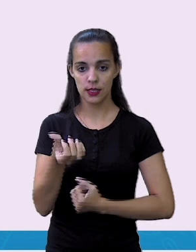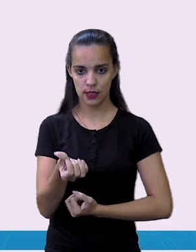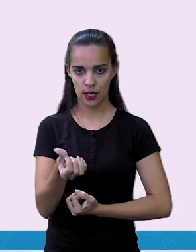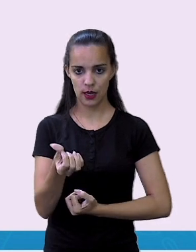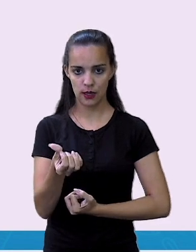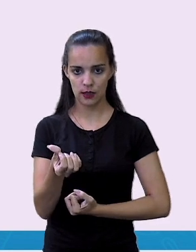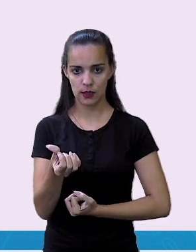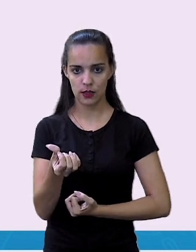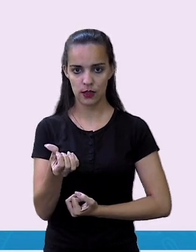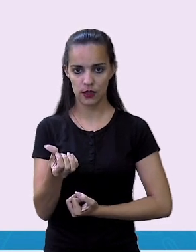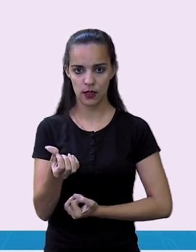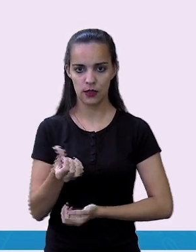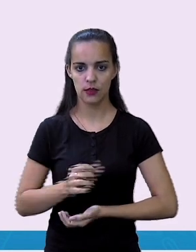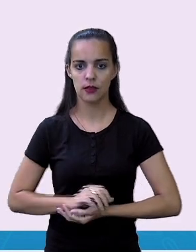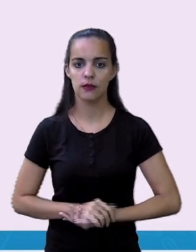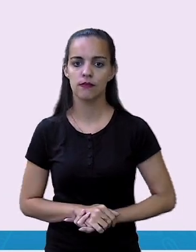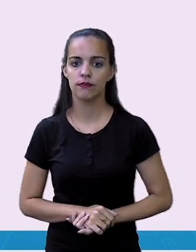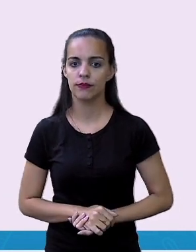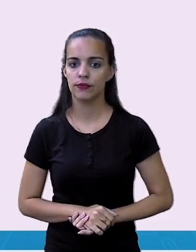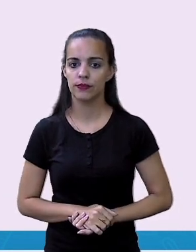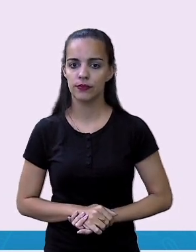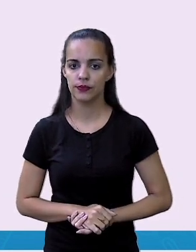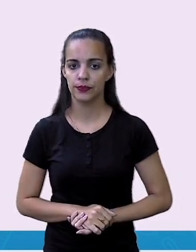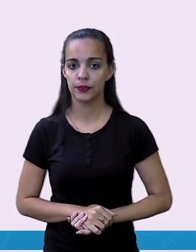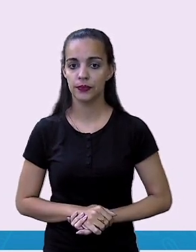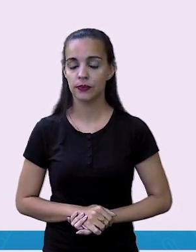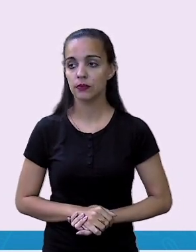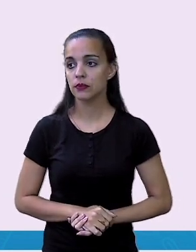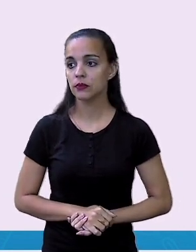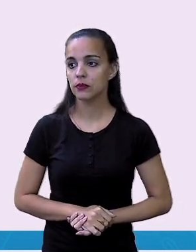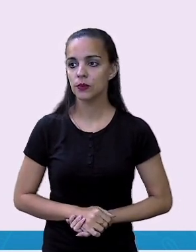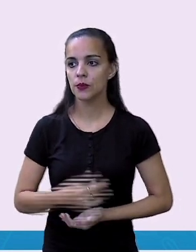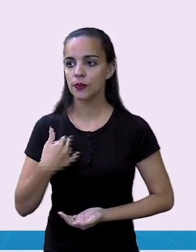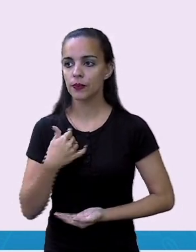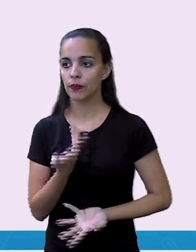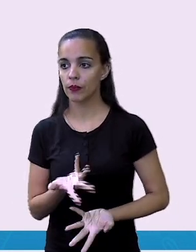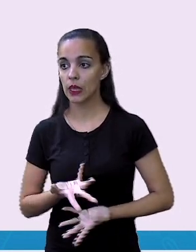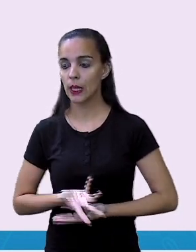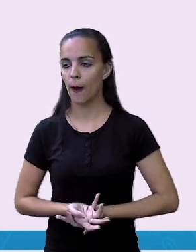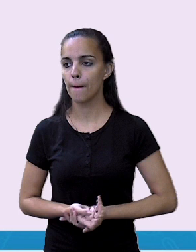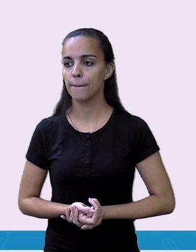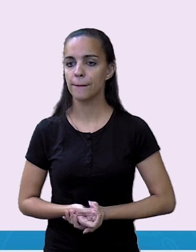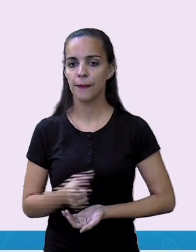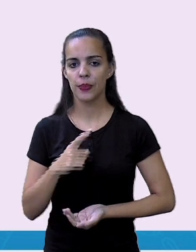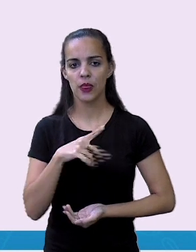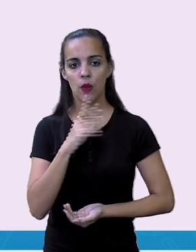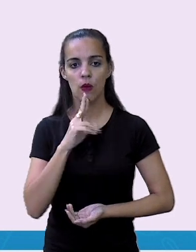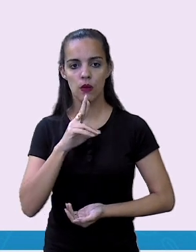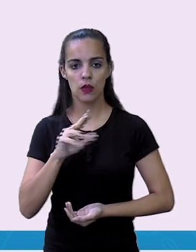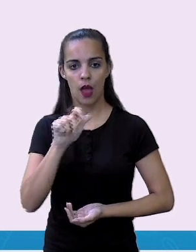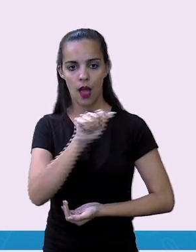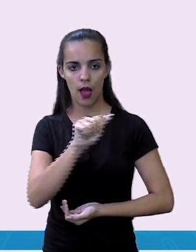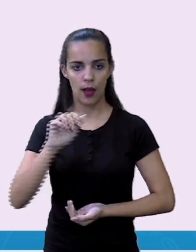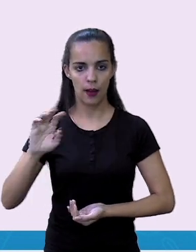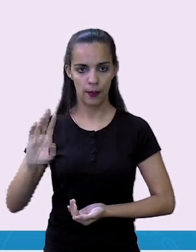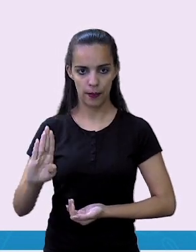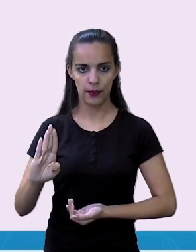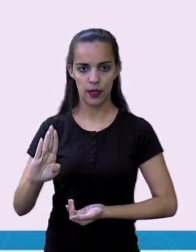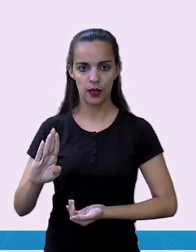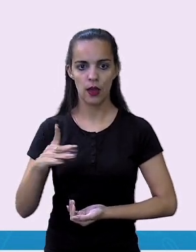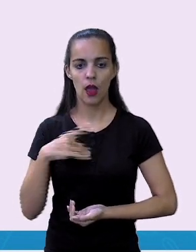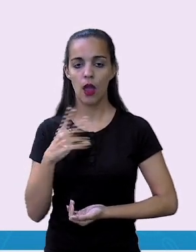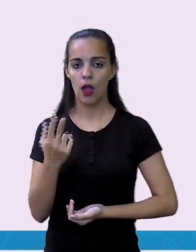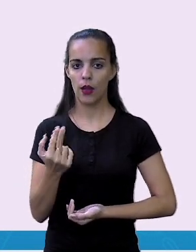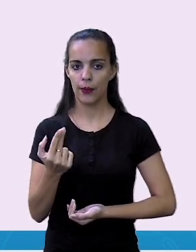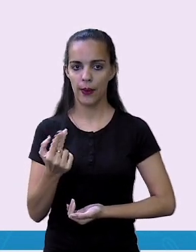a 6. Muito bem, ele quer a medida do lado AB, que ele falou que era nessa